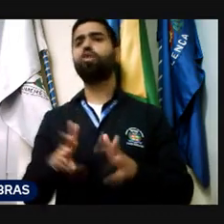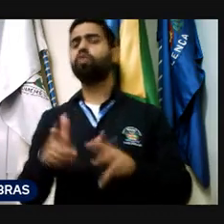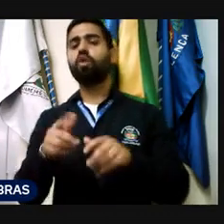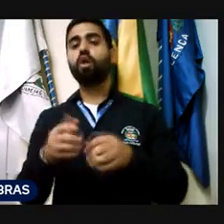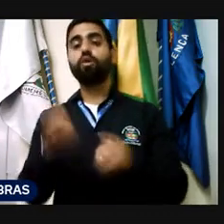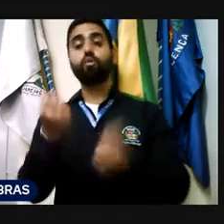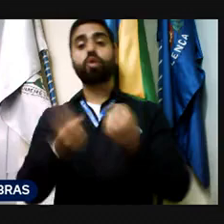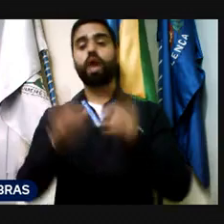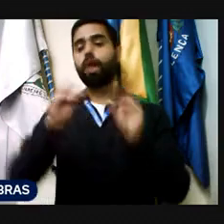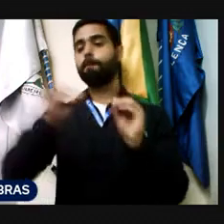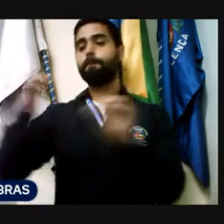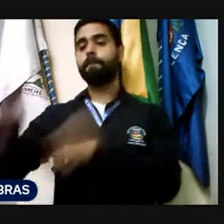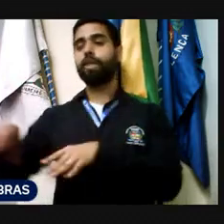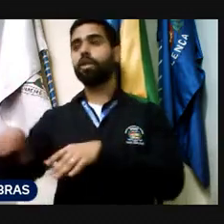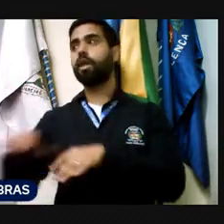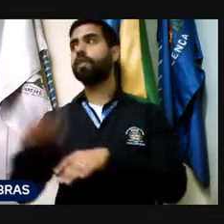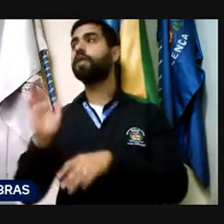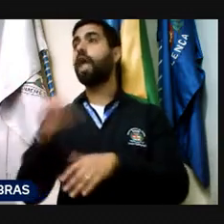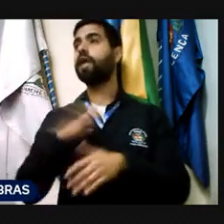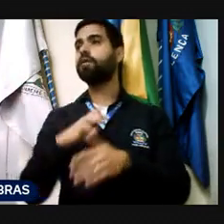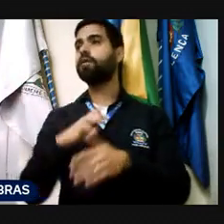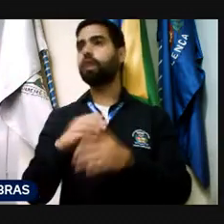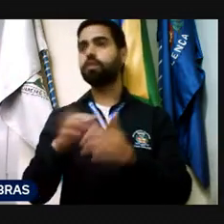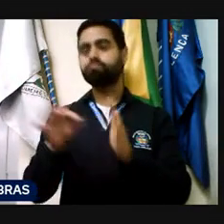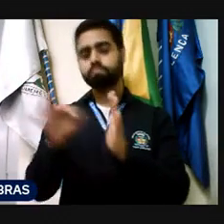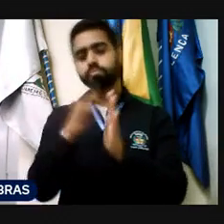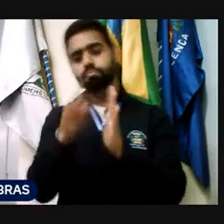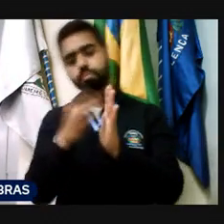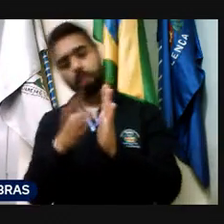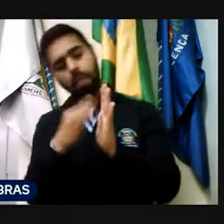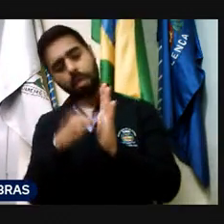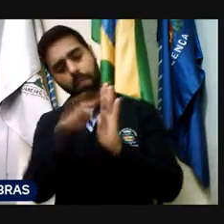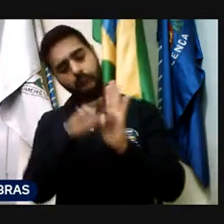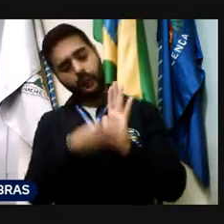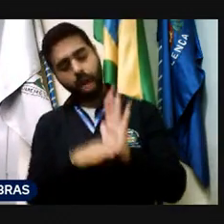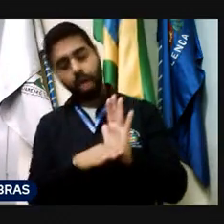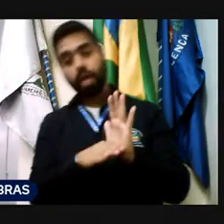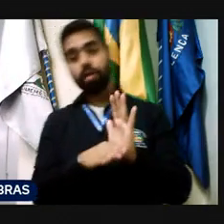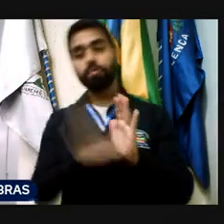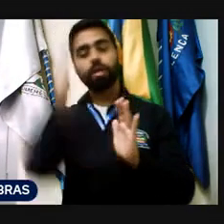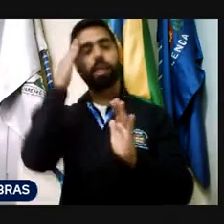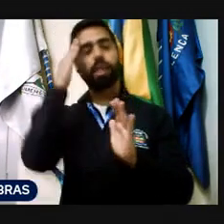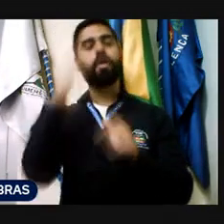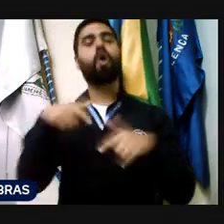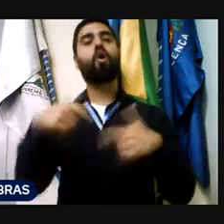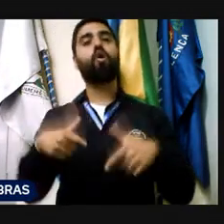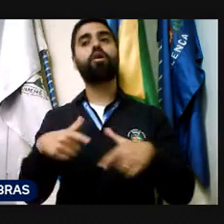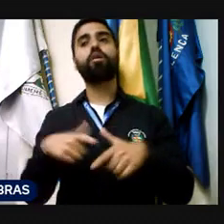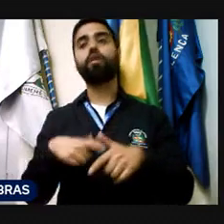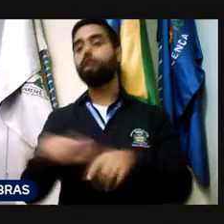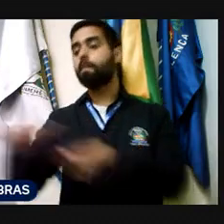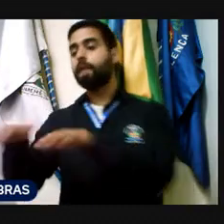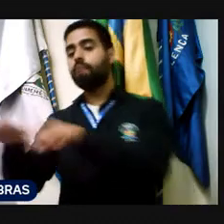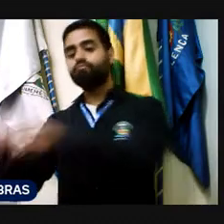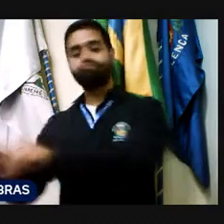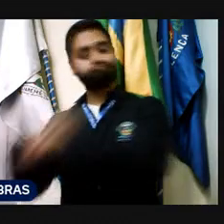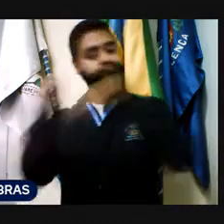abandonados, já tem catalogados 420 veículos, que serão removidos